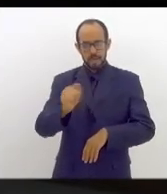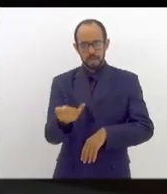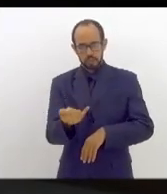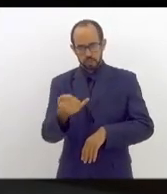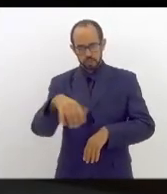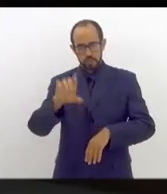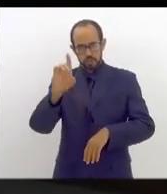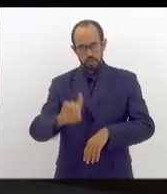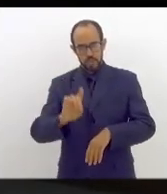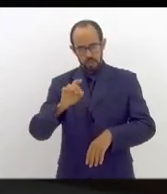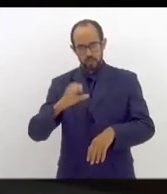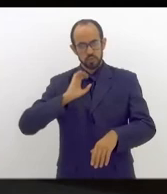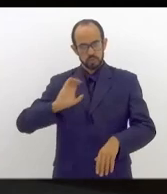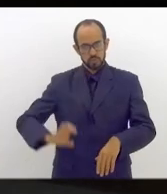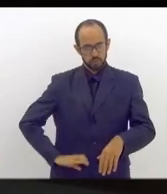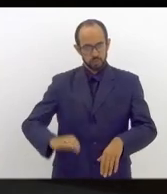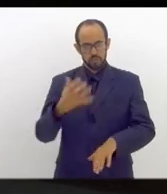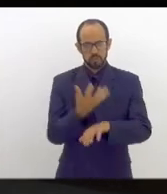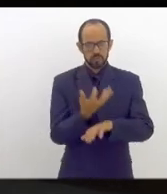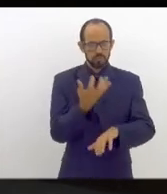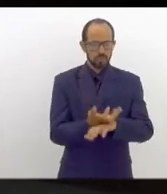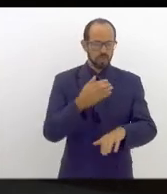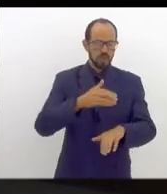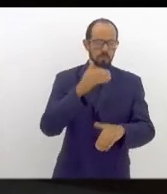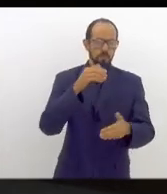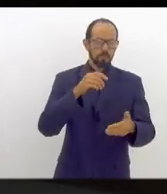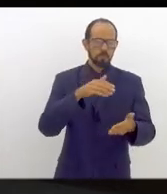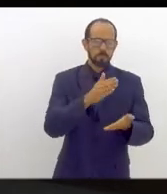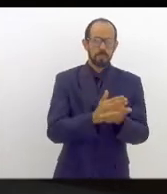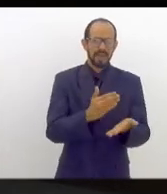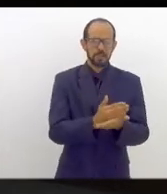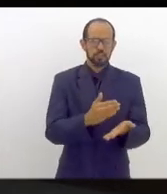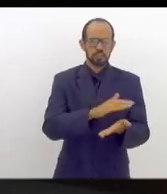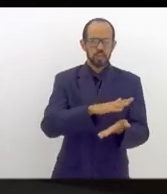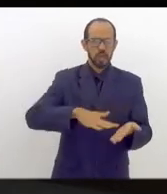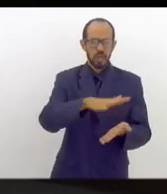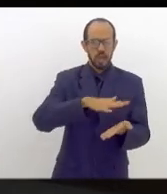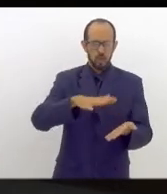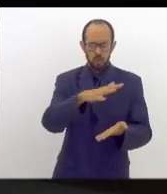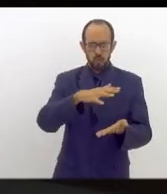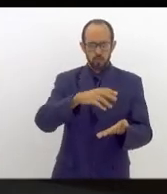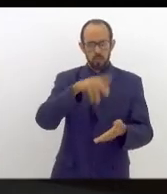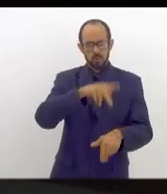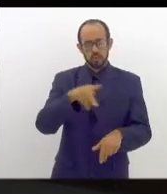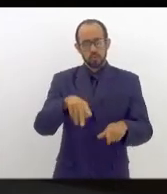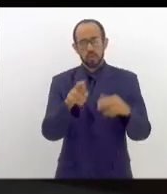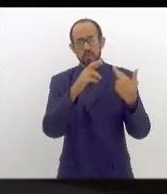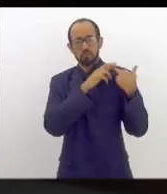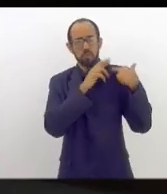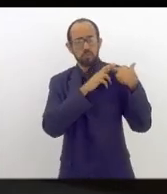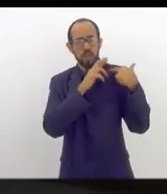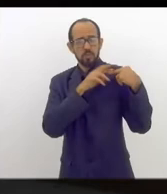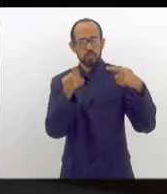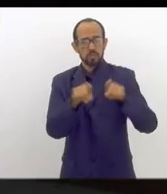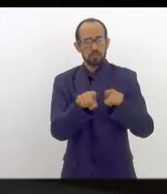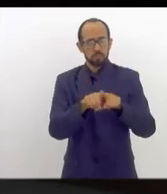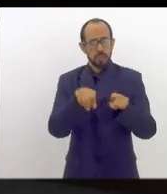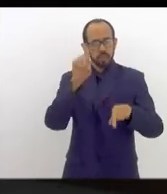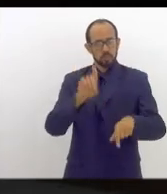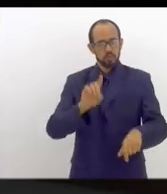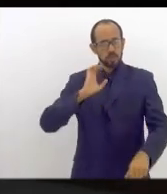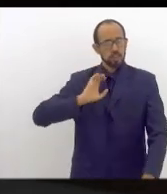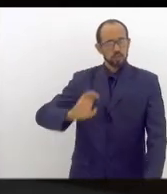disciplinas parte geral obrigações contrato direitos reais Professor responsável também pela cadeira de direito civil